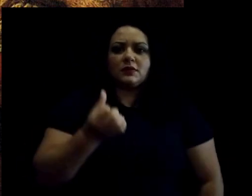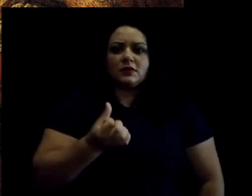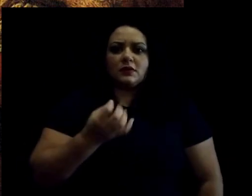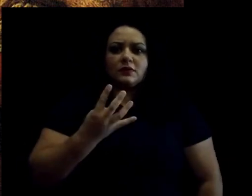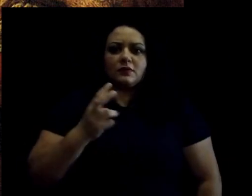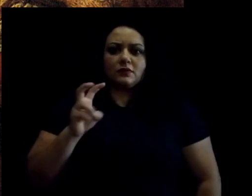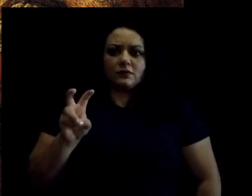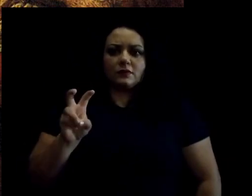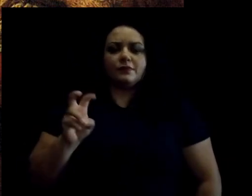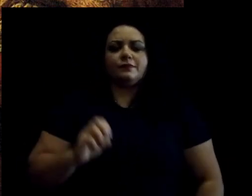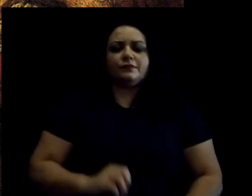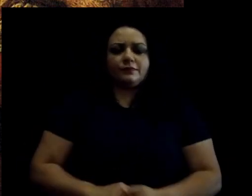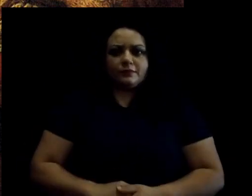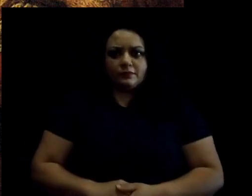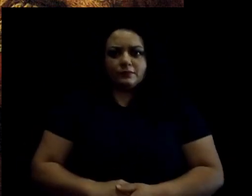1645.